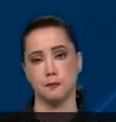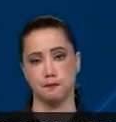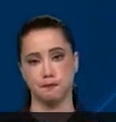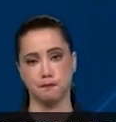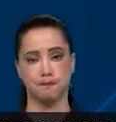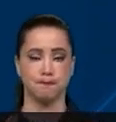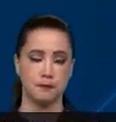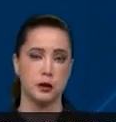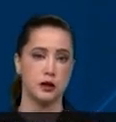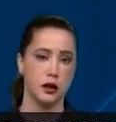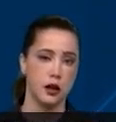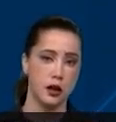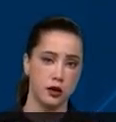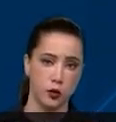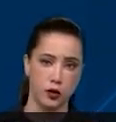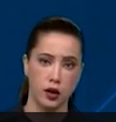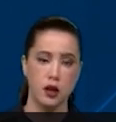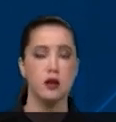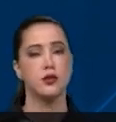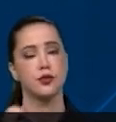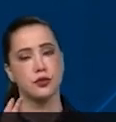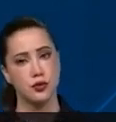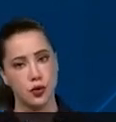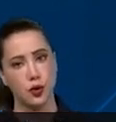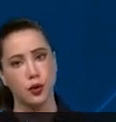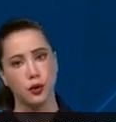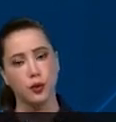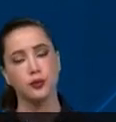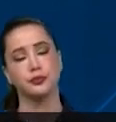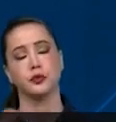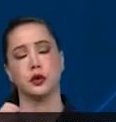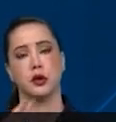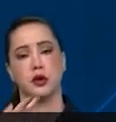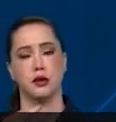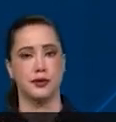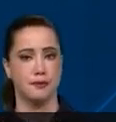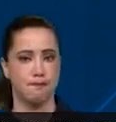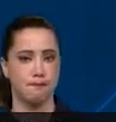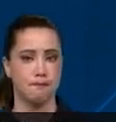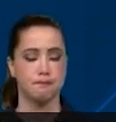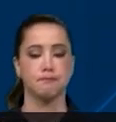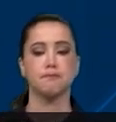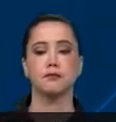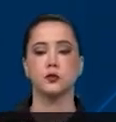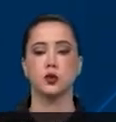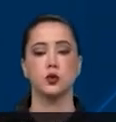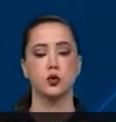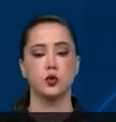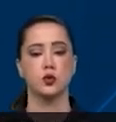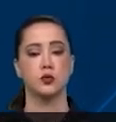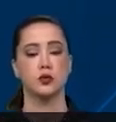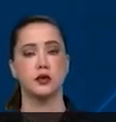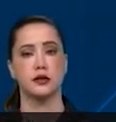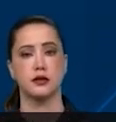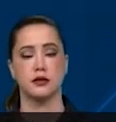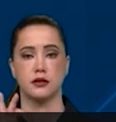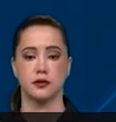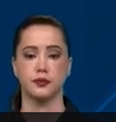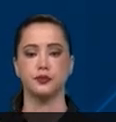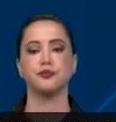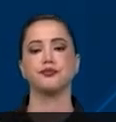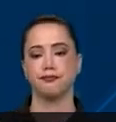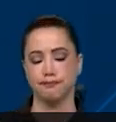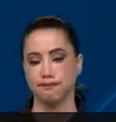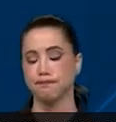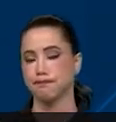Um aumento de 360% em comparação ao mesmo período de 2020. Entre a faixa etária de 11 a 13 anos,